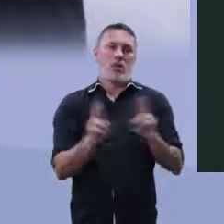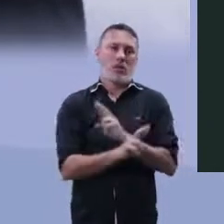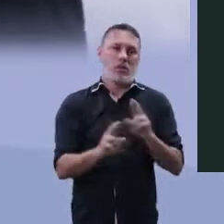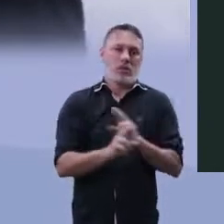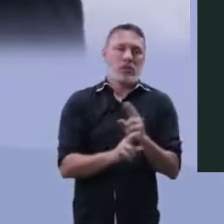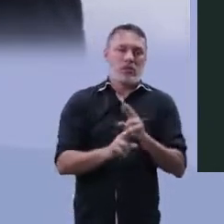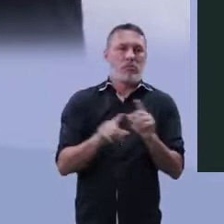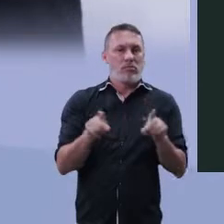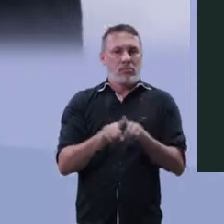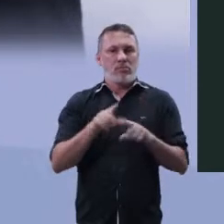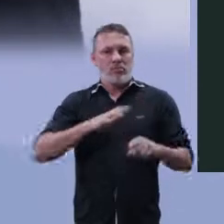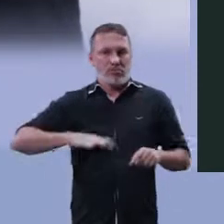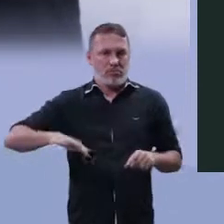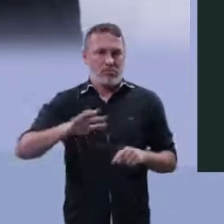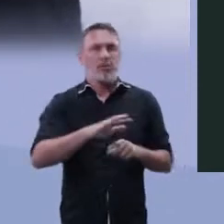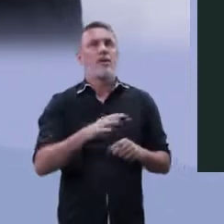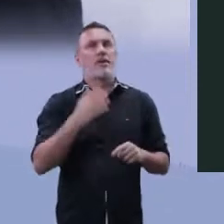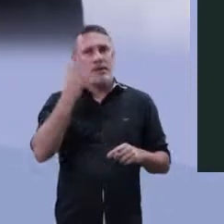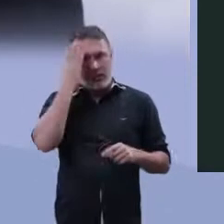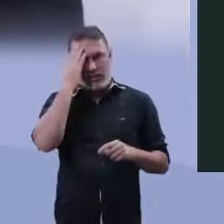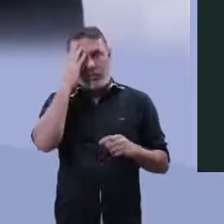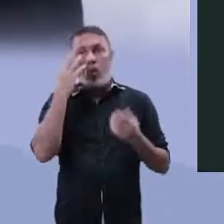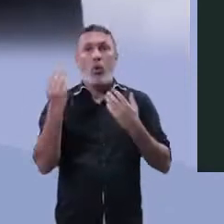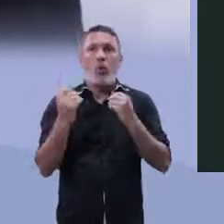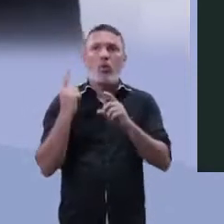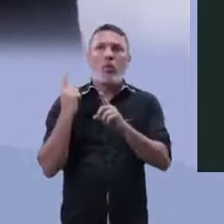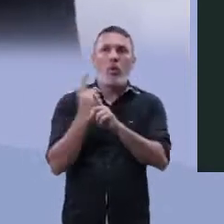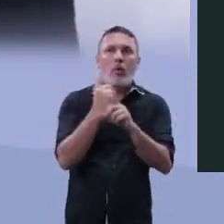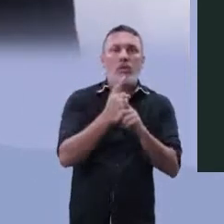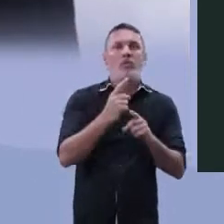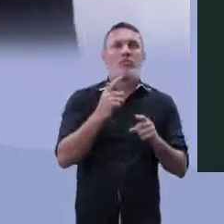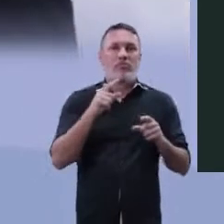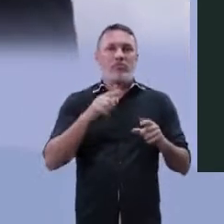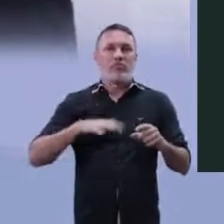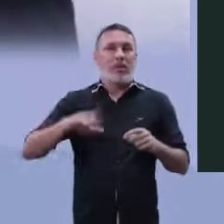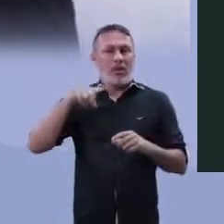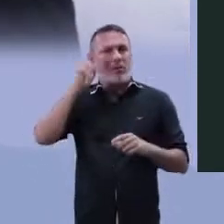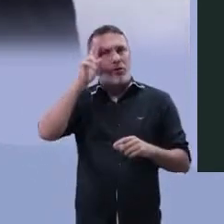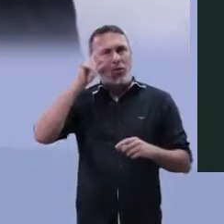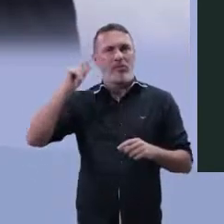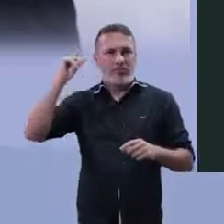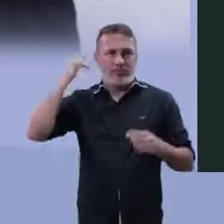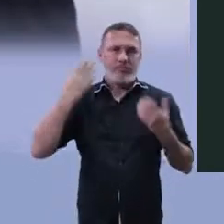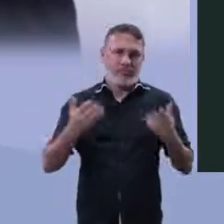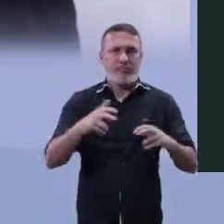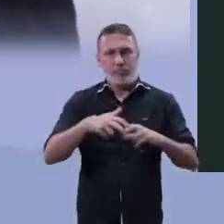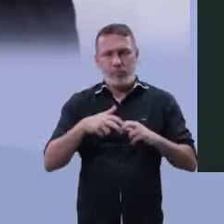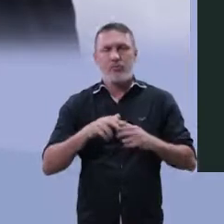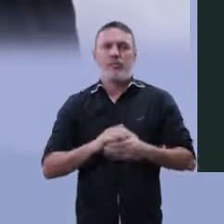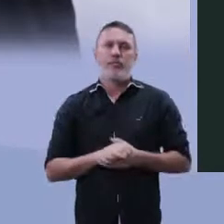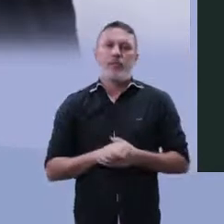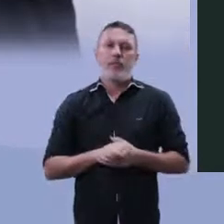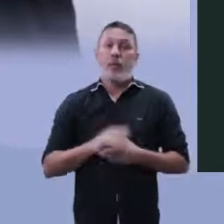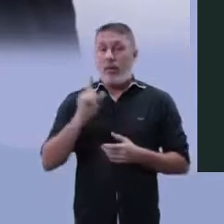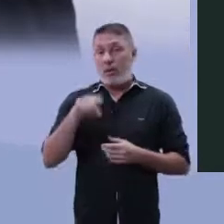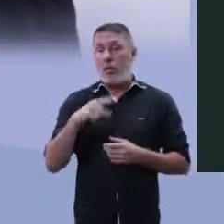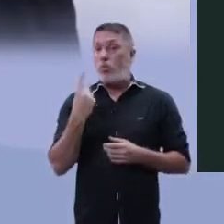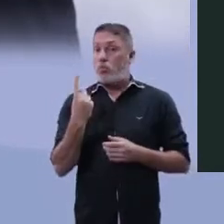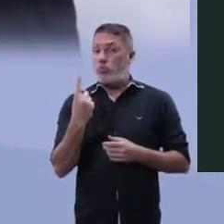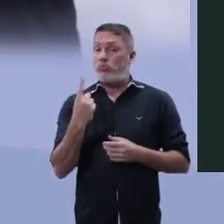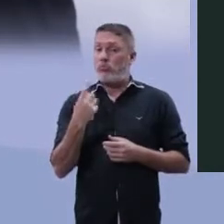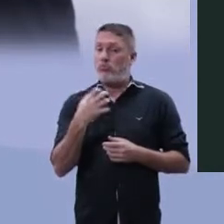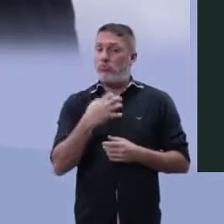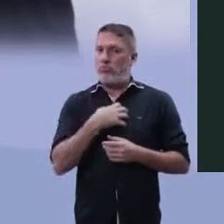de estabelecer a tríade como a unidade social básica, mas a sua análise social, evidentemente, nós temos que localizá-la no